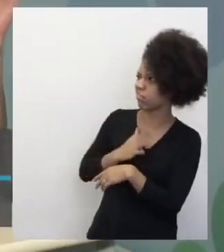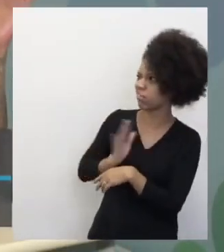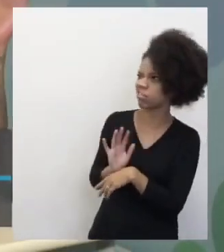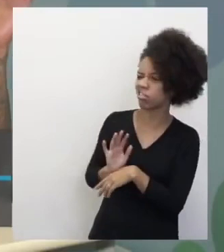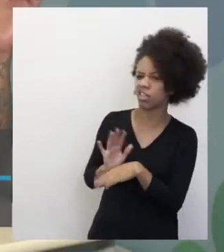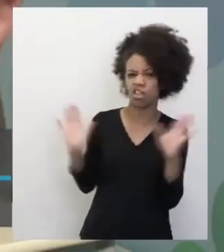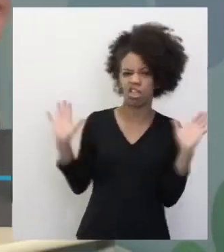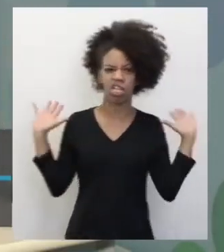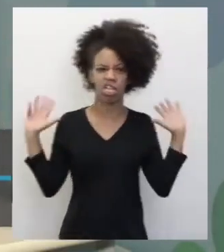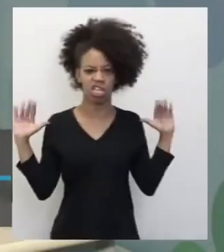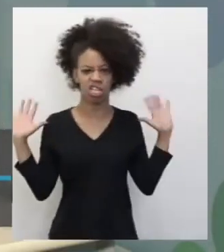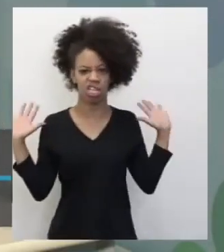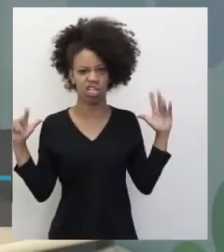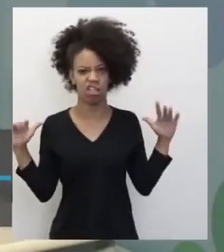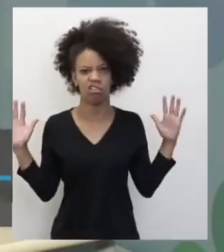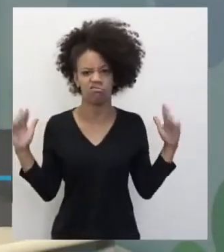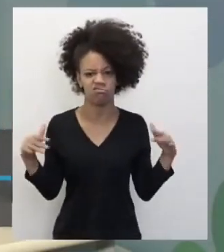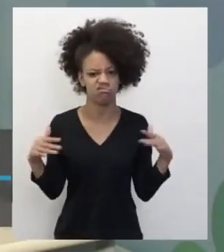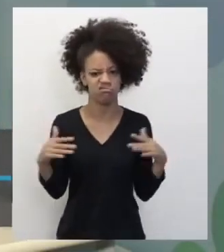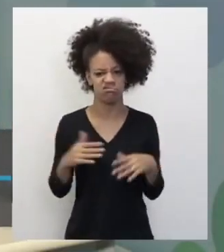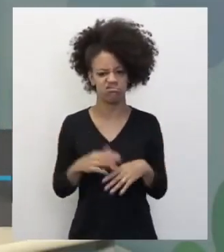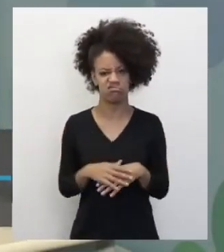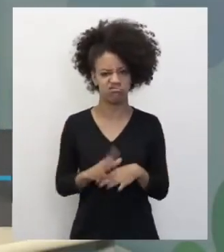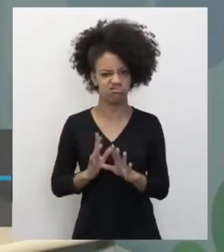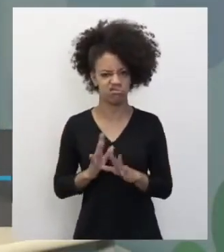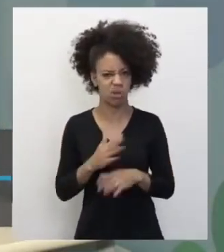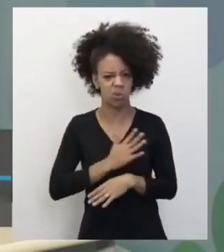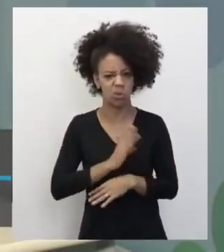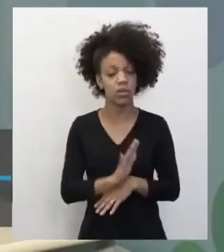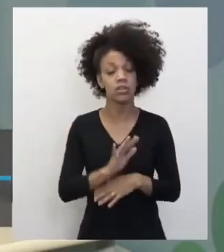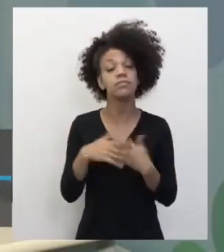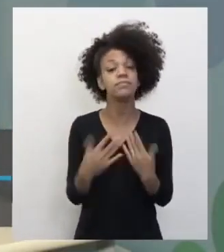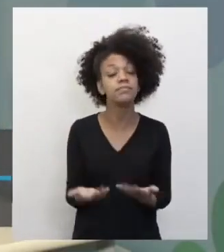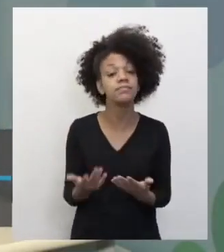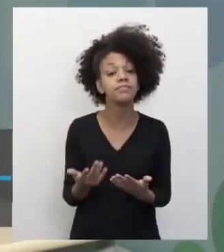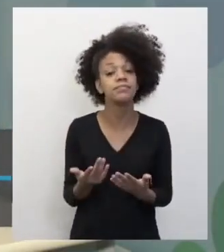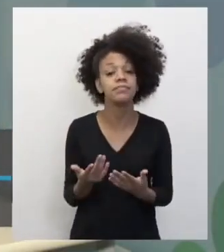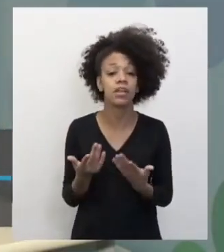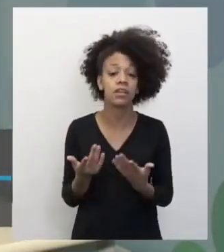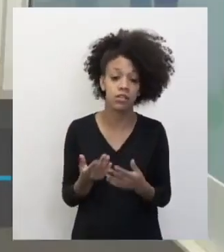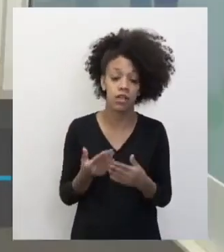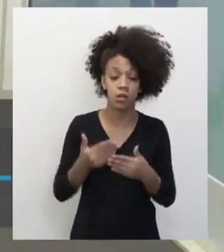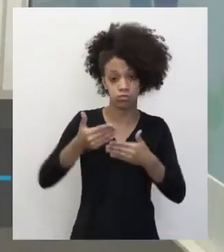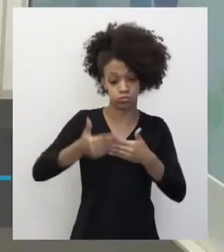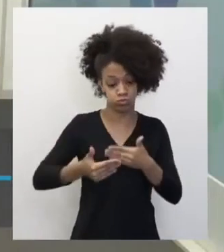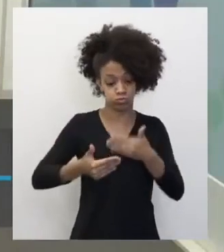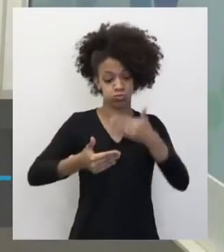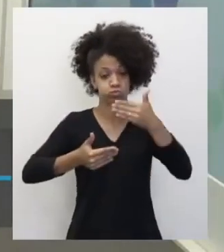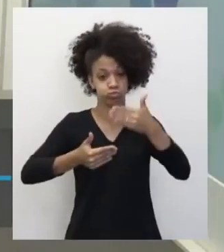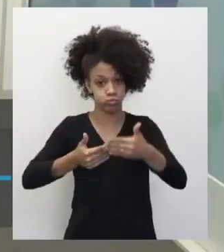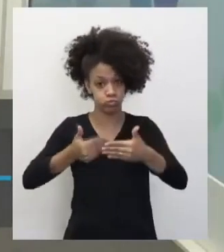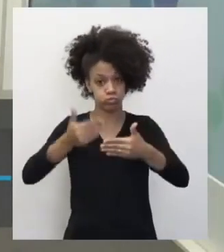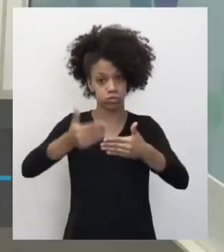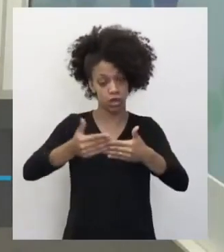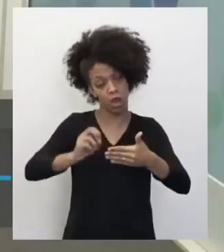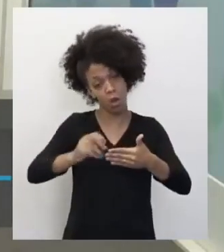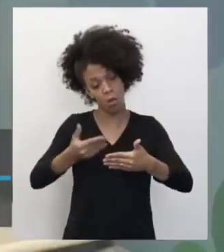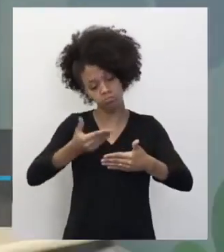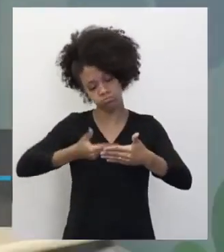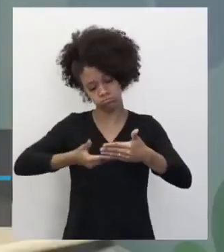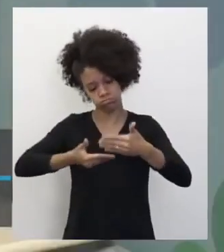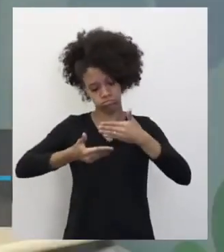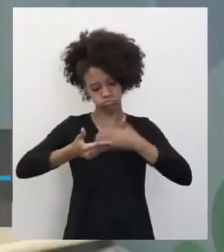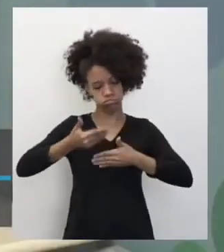um coqueiro de fundo. Então, seria essa questão da sobreposição. Sobreposição. Agora,